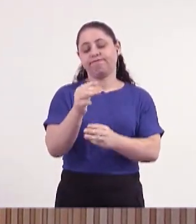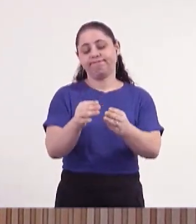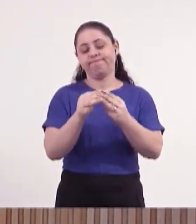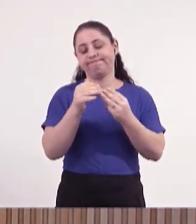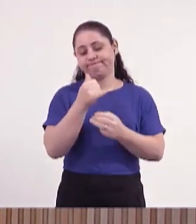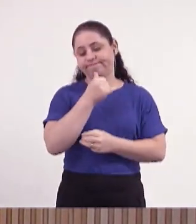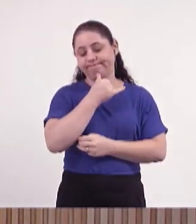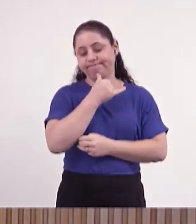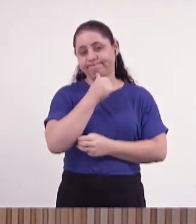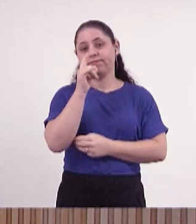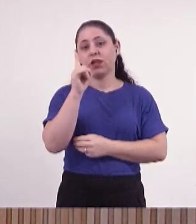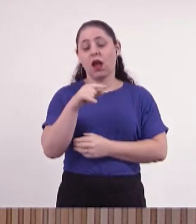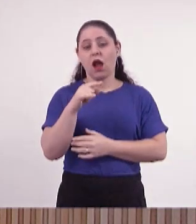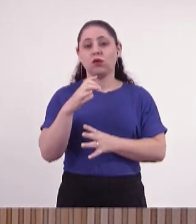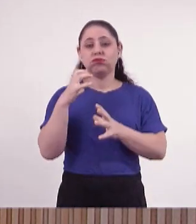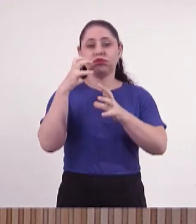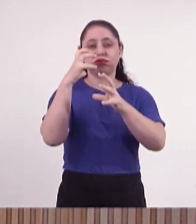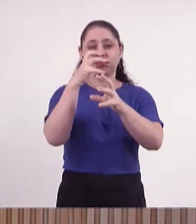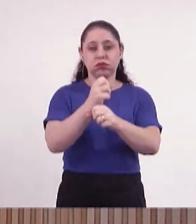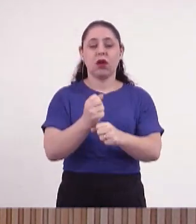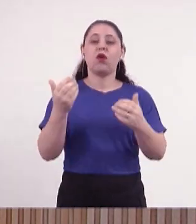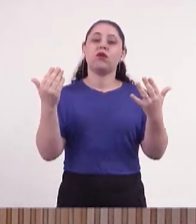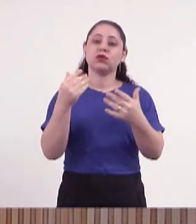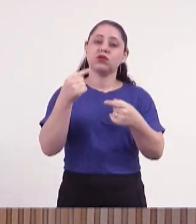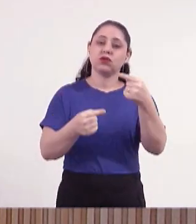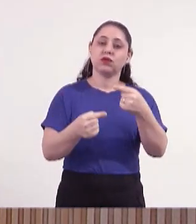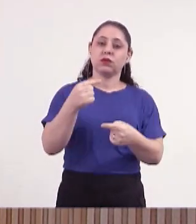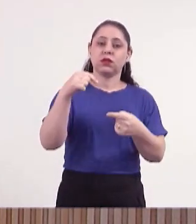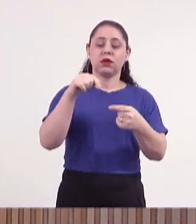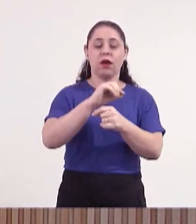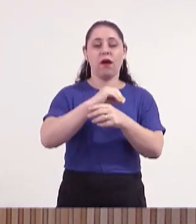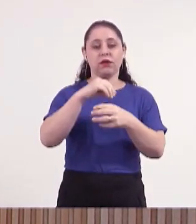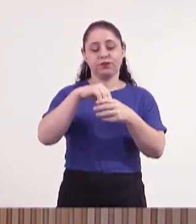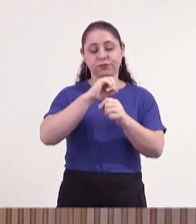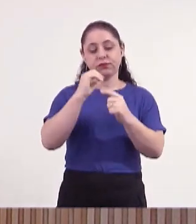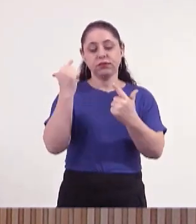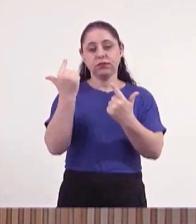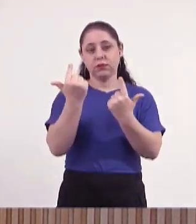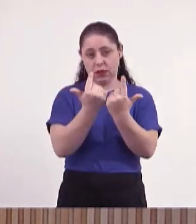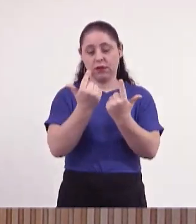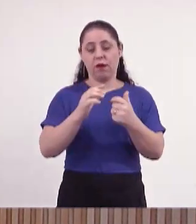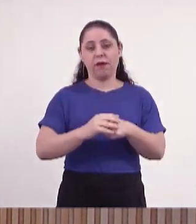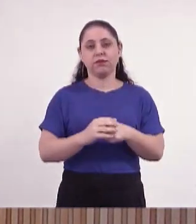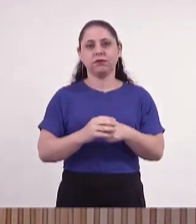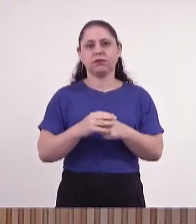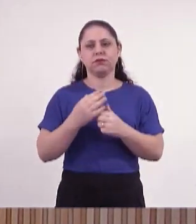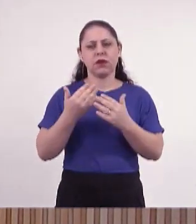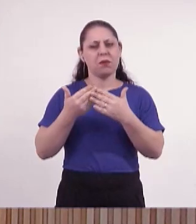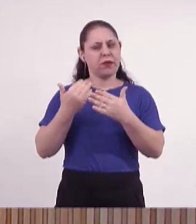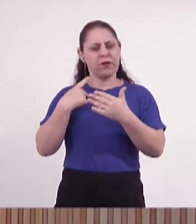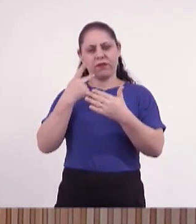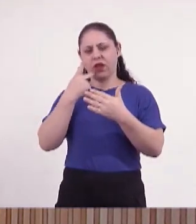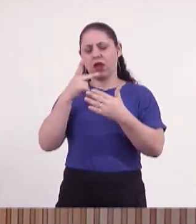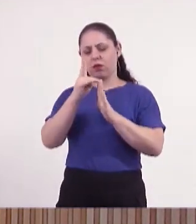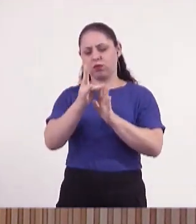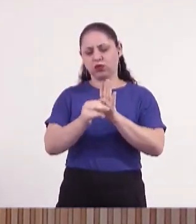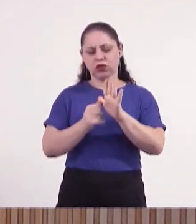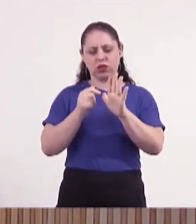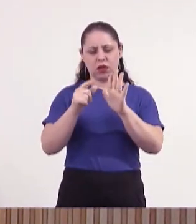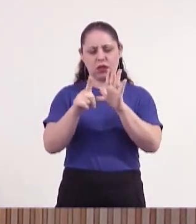de pesar. Esse então é o balanço das discussões hoje aqui na Assembleia Legislativa. Bom, eu tinha falado agora há pouco sobre o